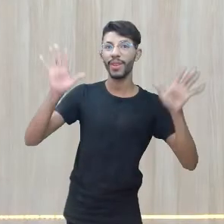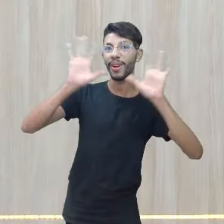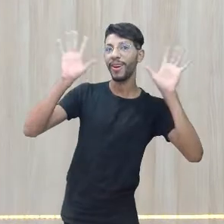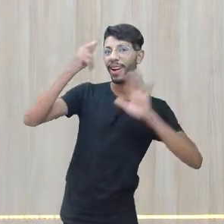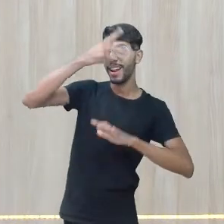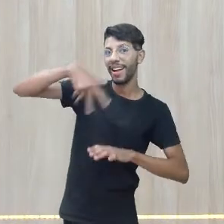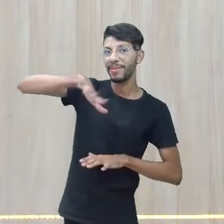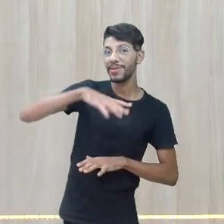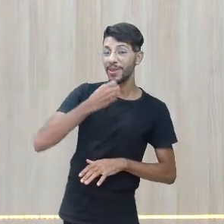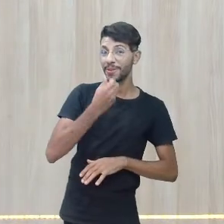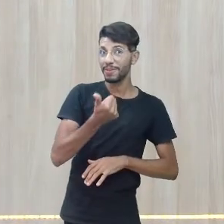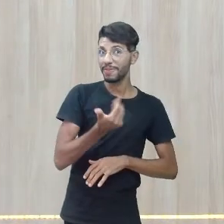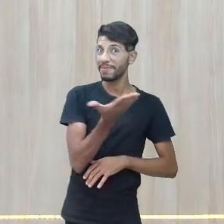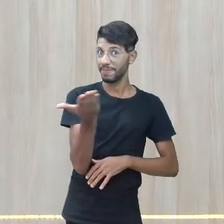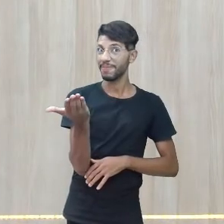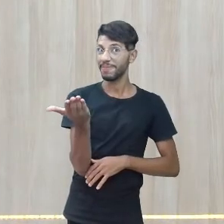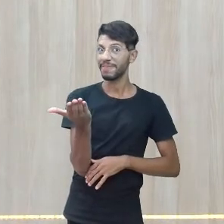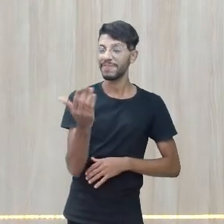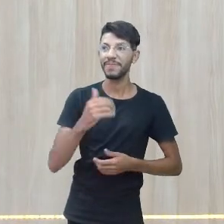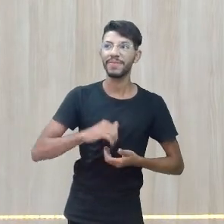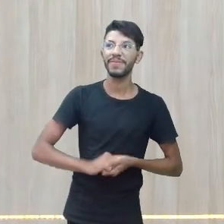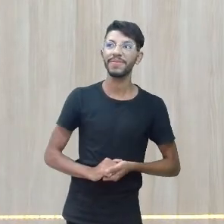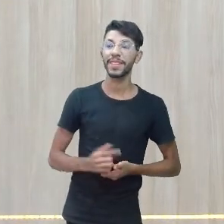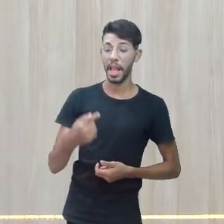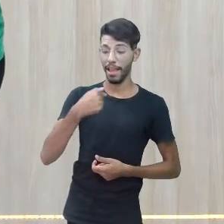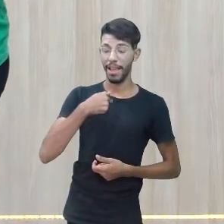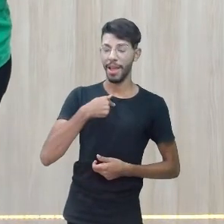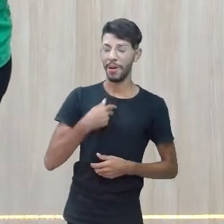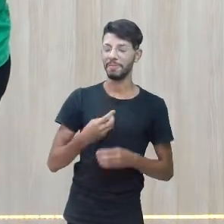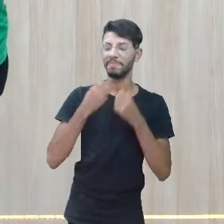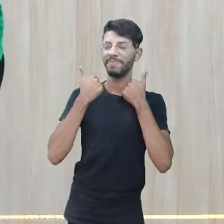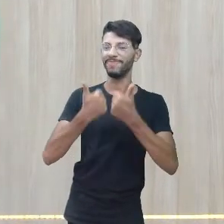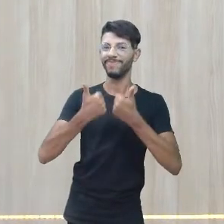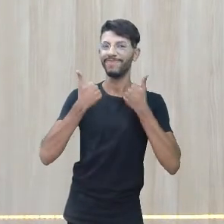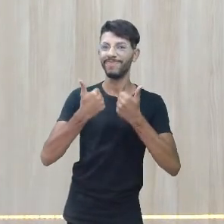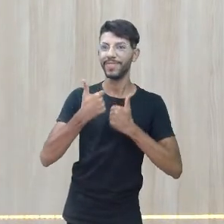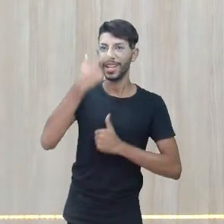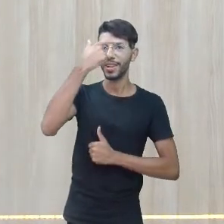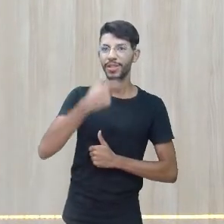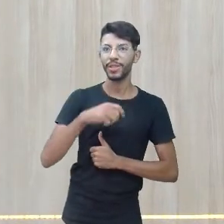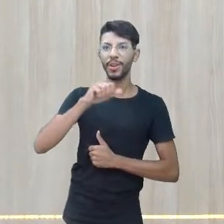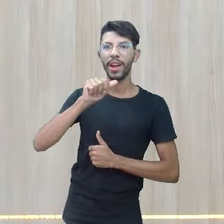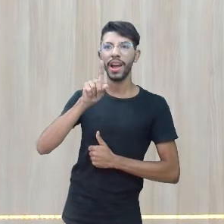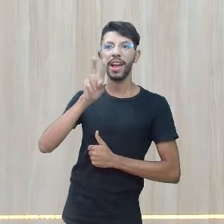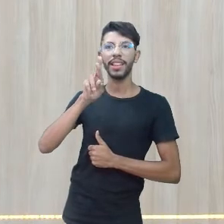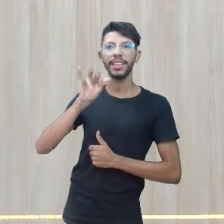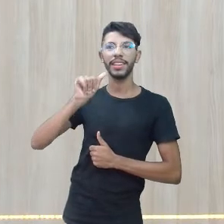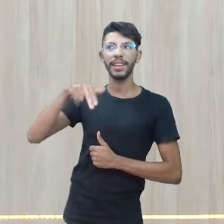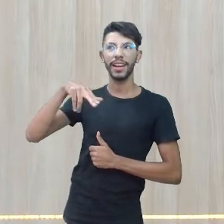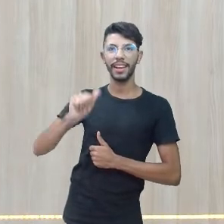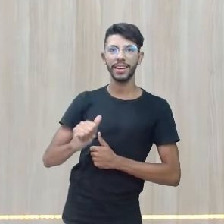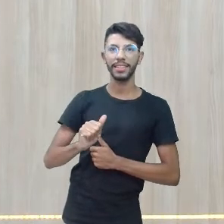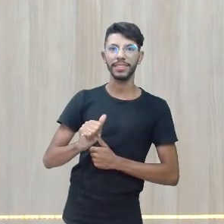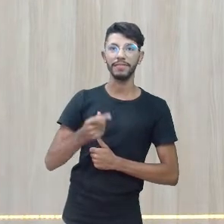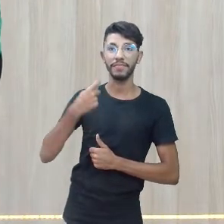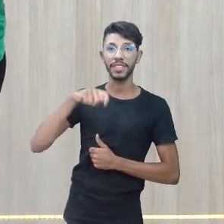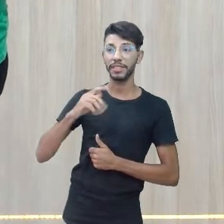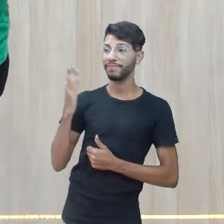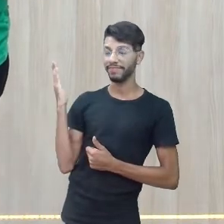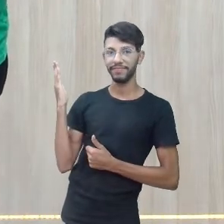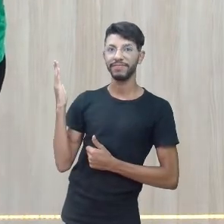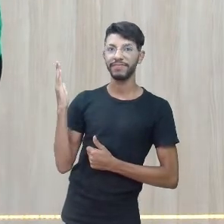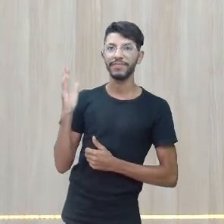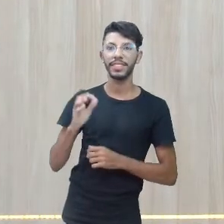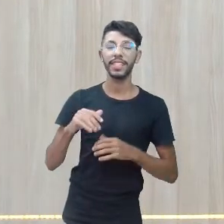Olá, pessoal, tudo bem com vocês? Comigo está tudo bem. Eu sou a Adriana e esse é o meu sinal. Estamos aqui